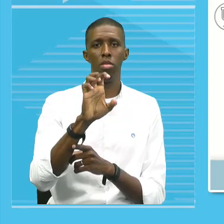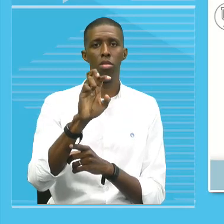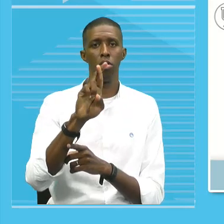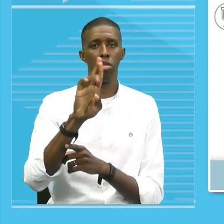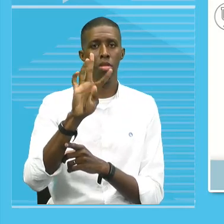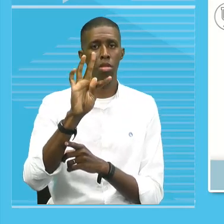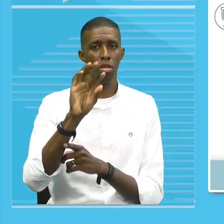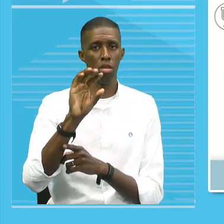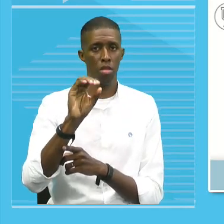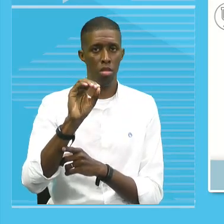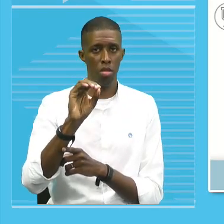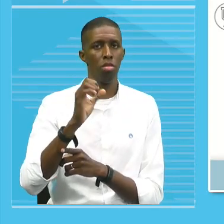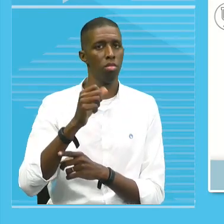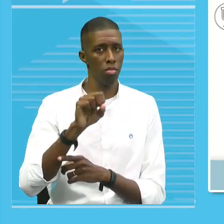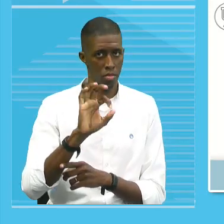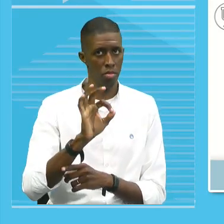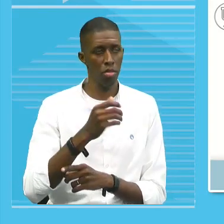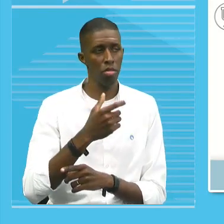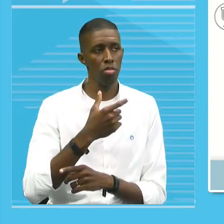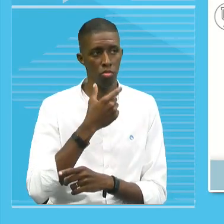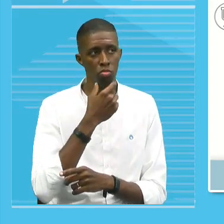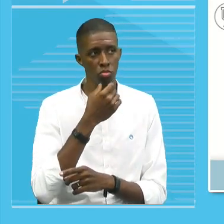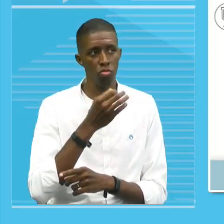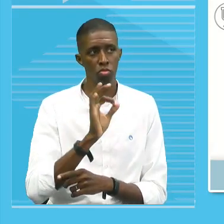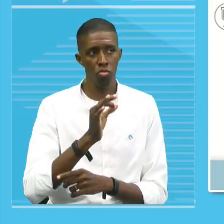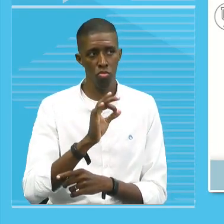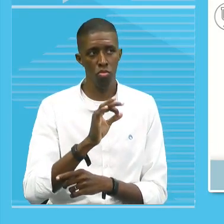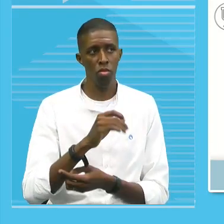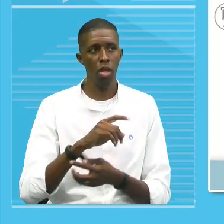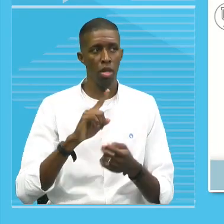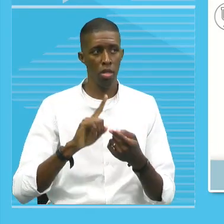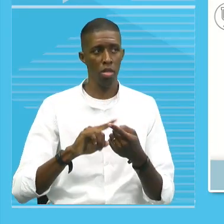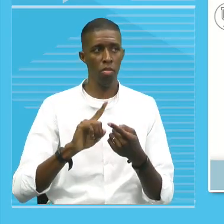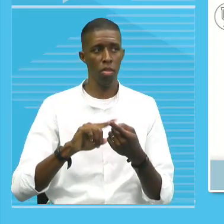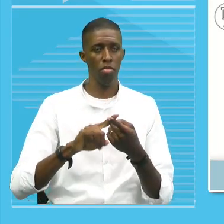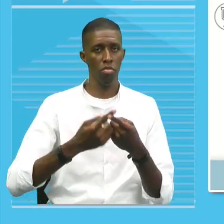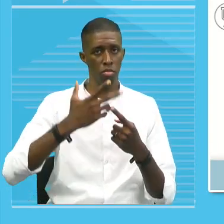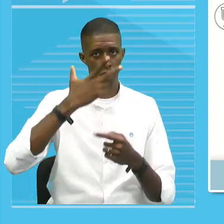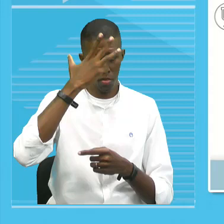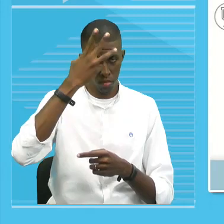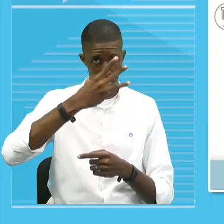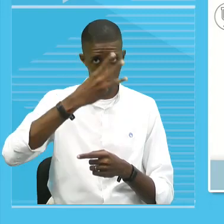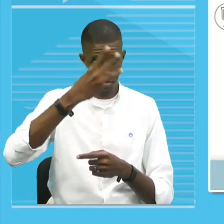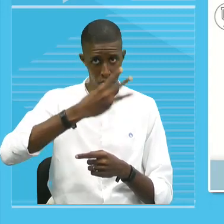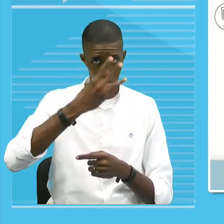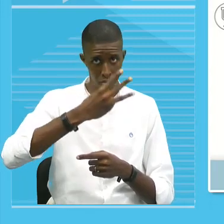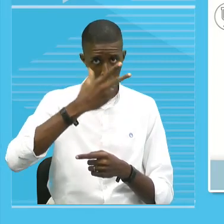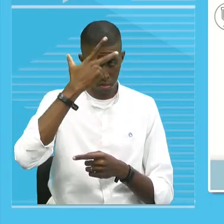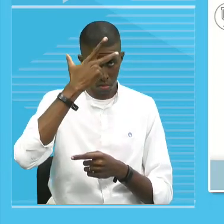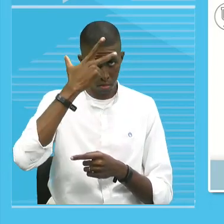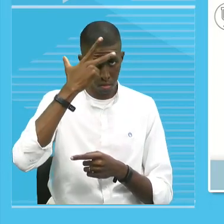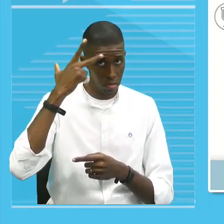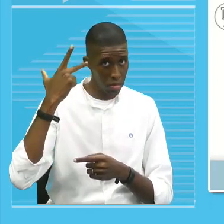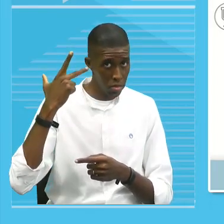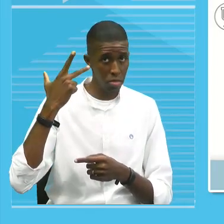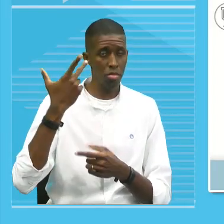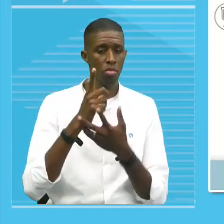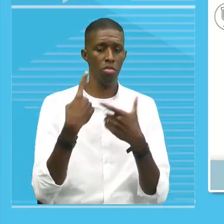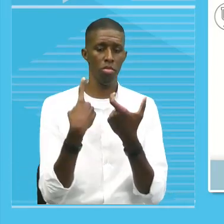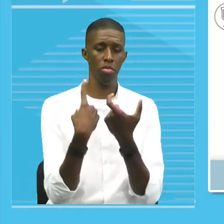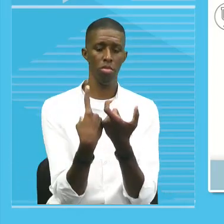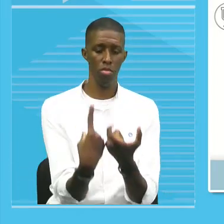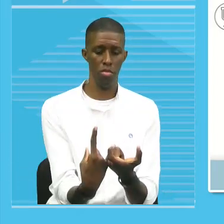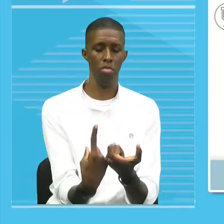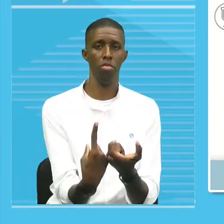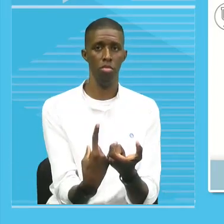que é masculino aliás é terceira pessoa singular então lê viu